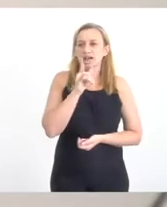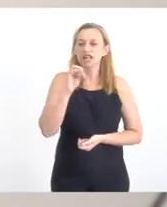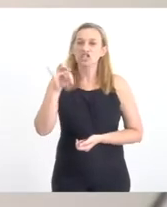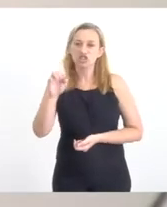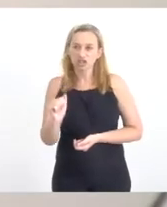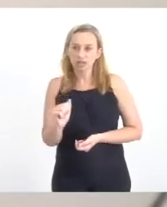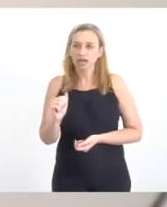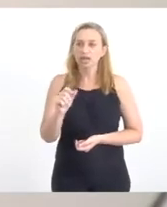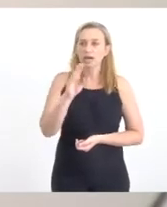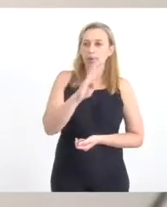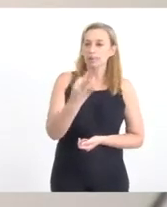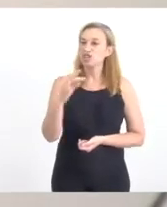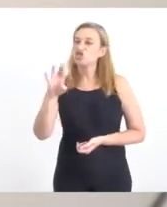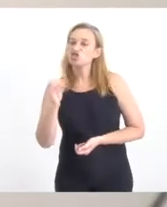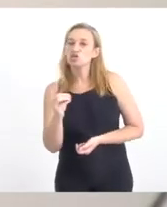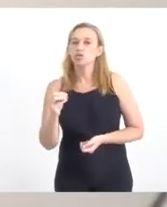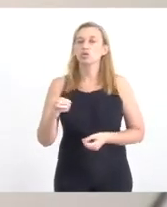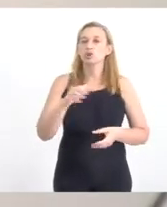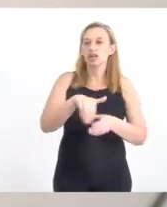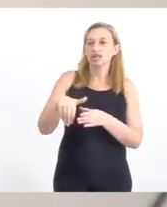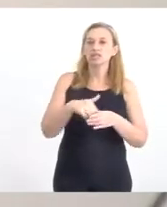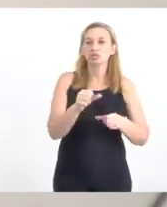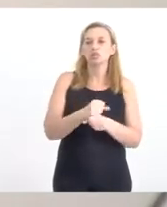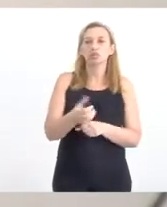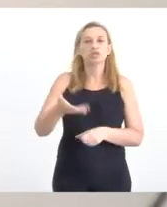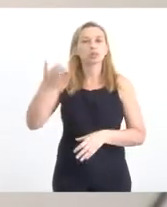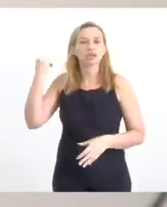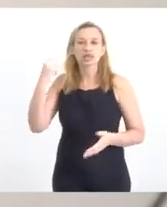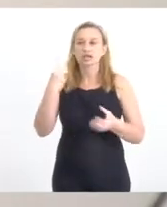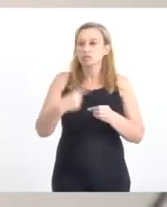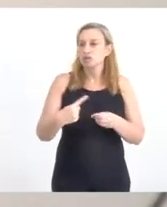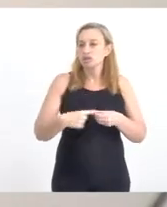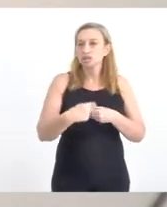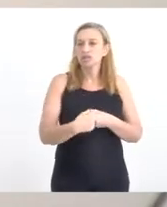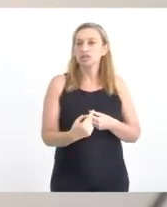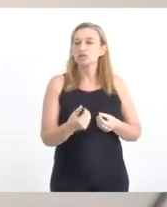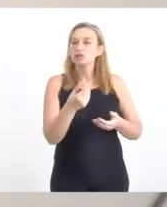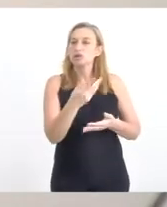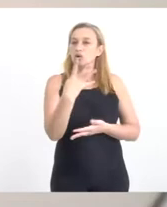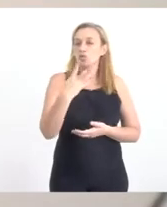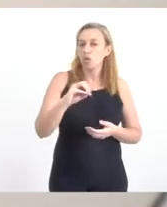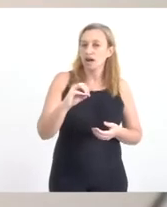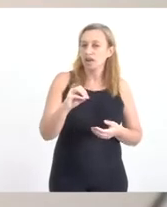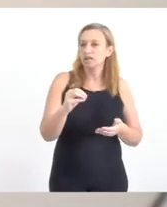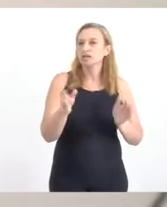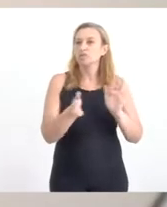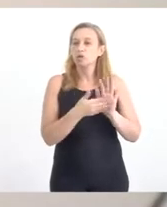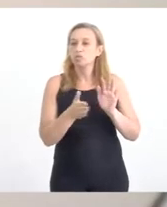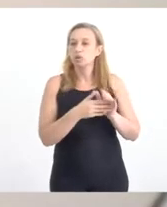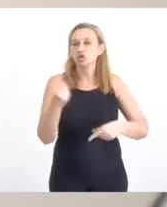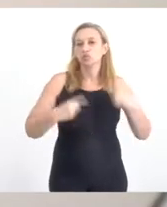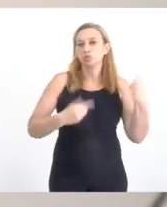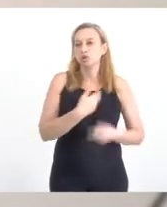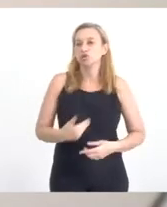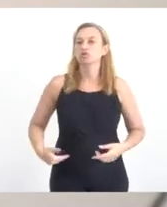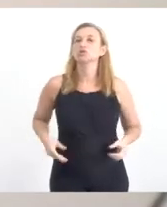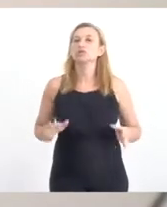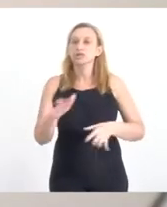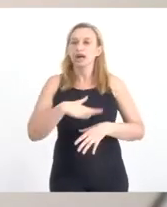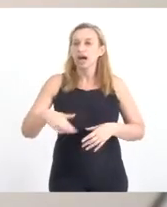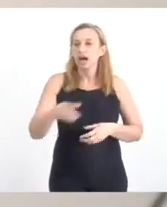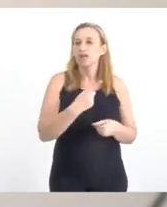agenda Betinho que a gente fez para eleição de do ano passado Municipal que é uma agenda com 40 propostas de políticas públicas no âmbito Municipal